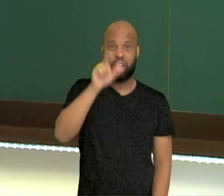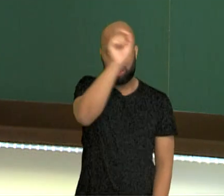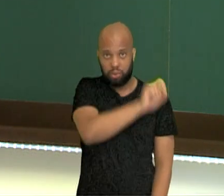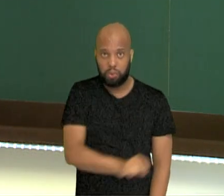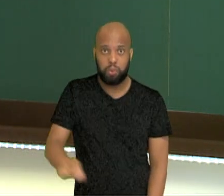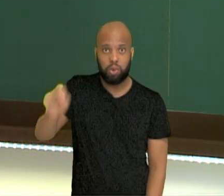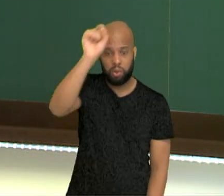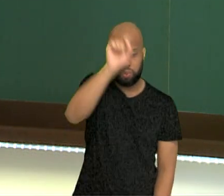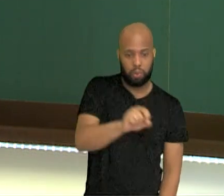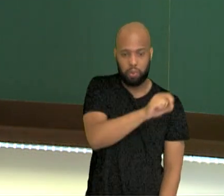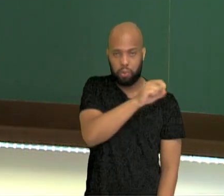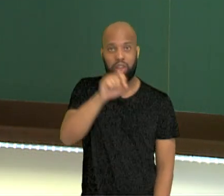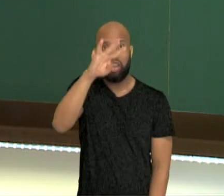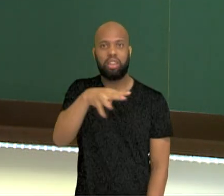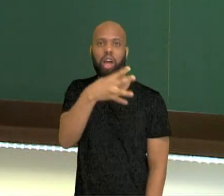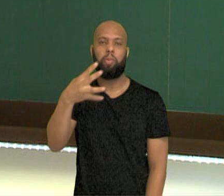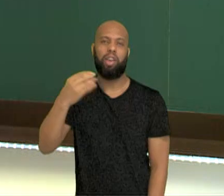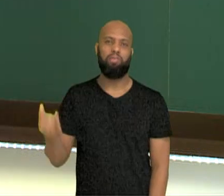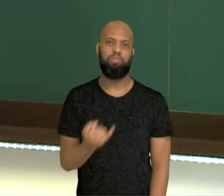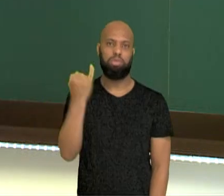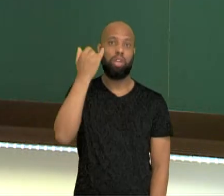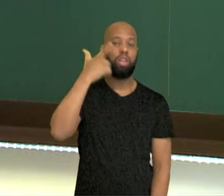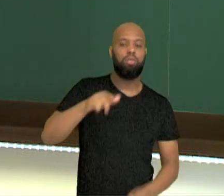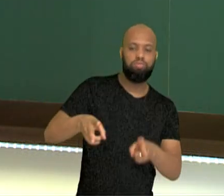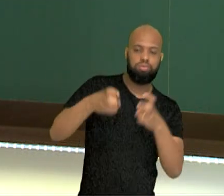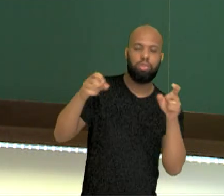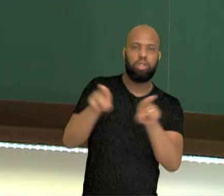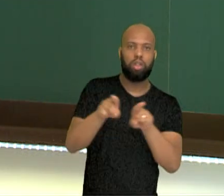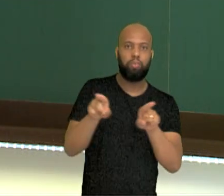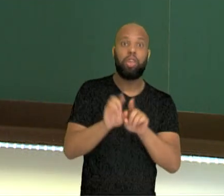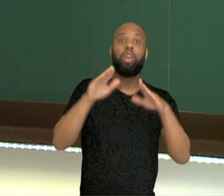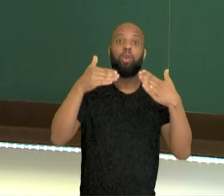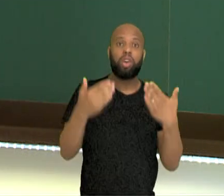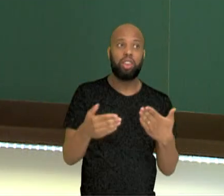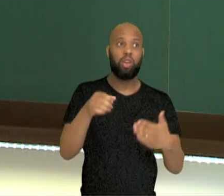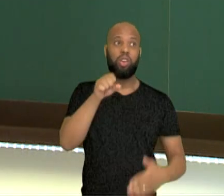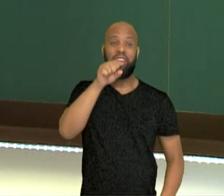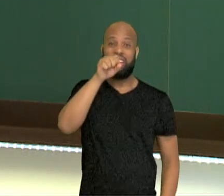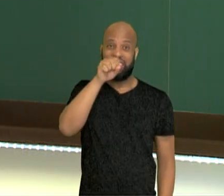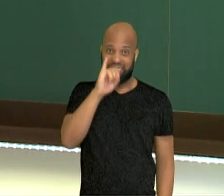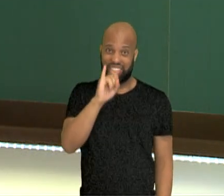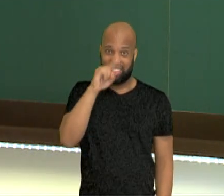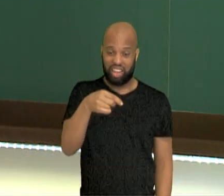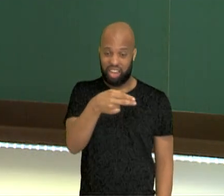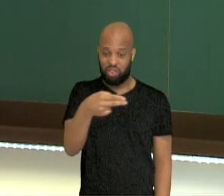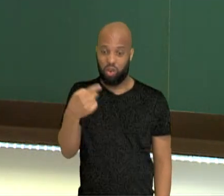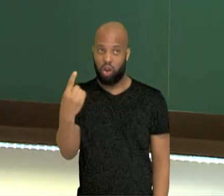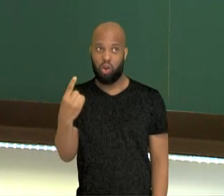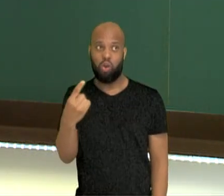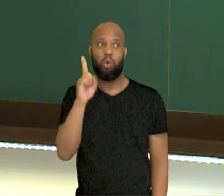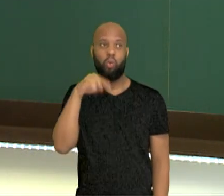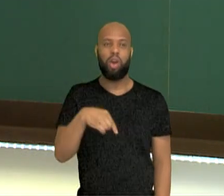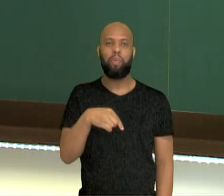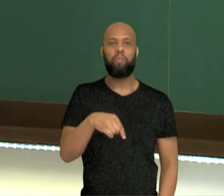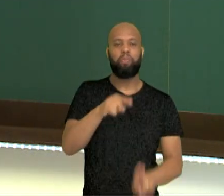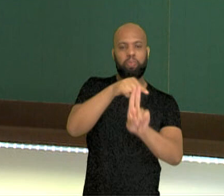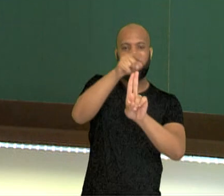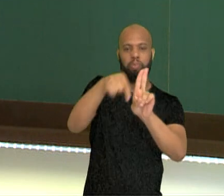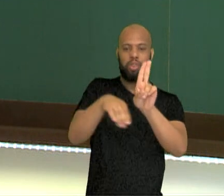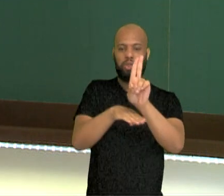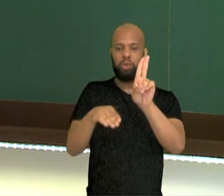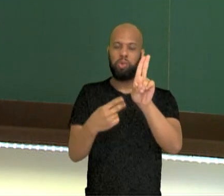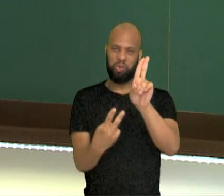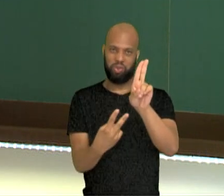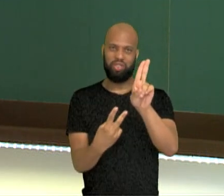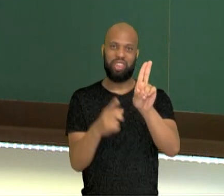notáveis, a gente já consegue enxergar isso na circunferência também. O arco que o seno vale 1 é quem? π sobre 2. Então,